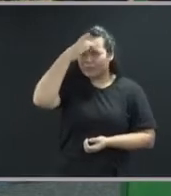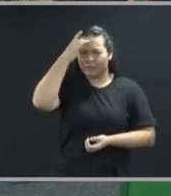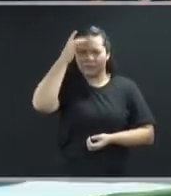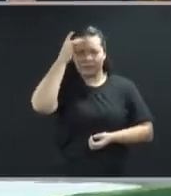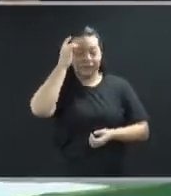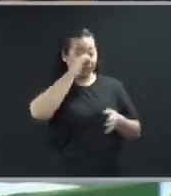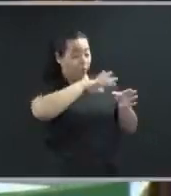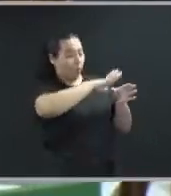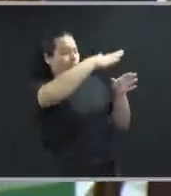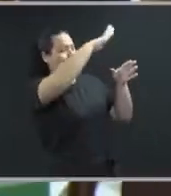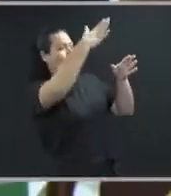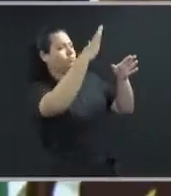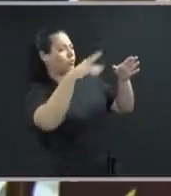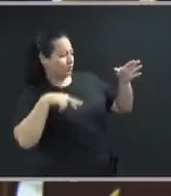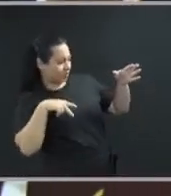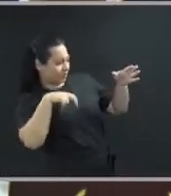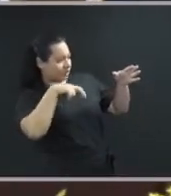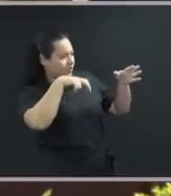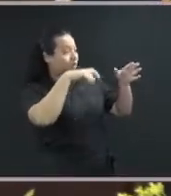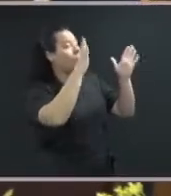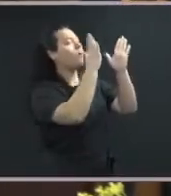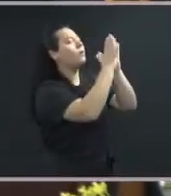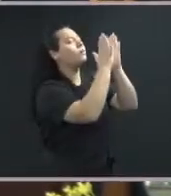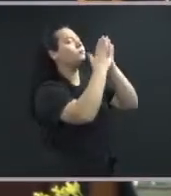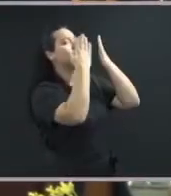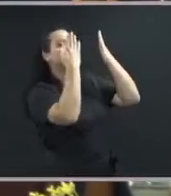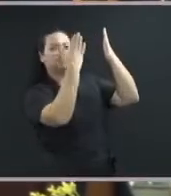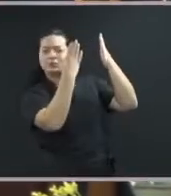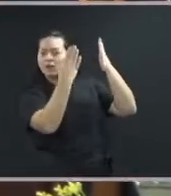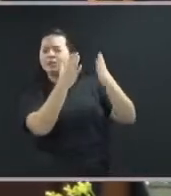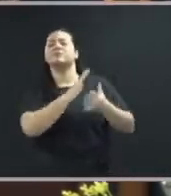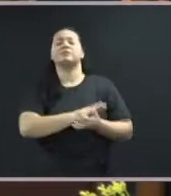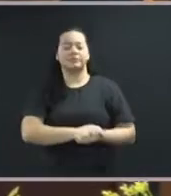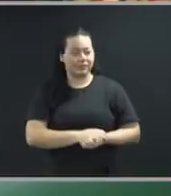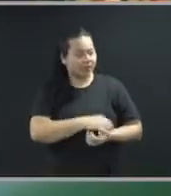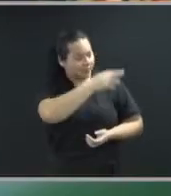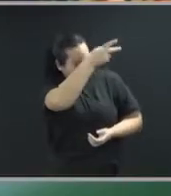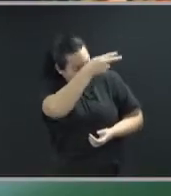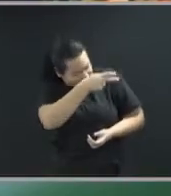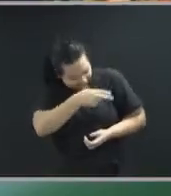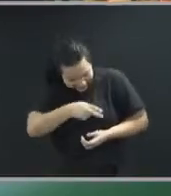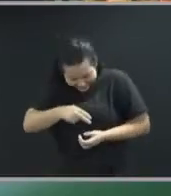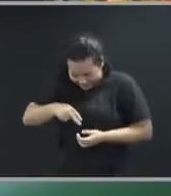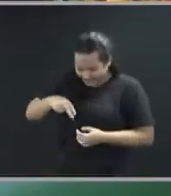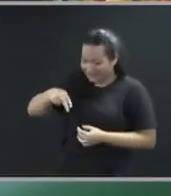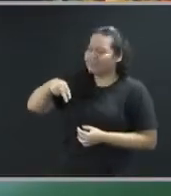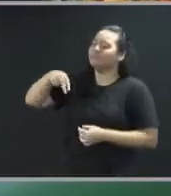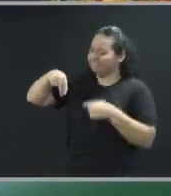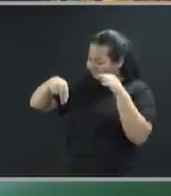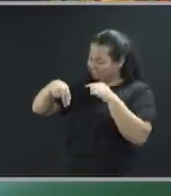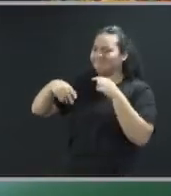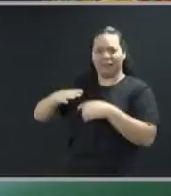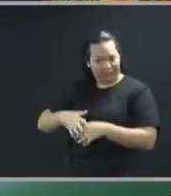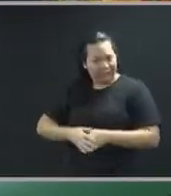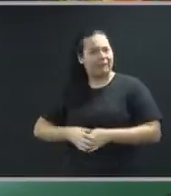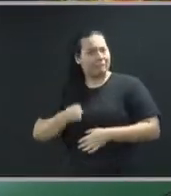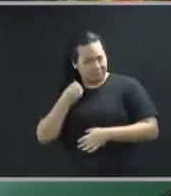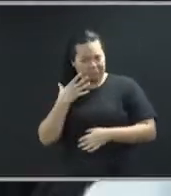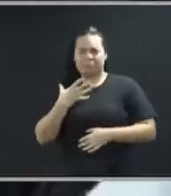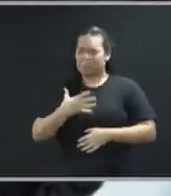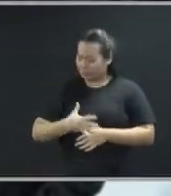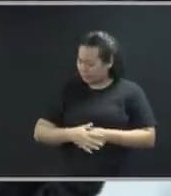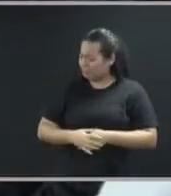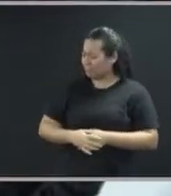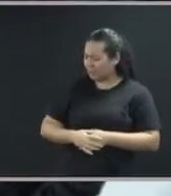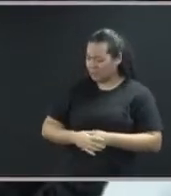meu, é que o Espírito achou lugar no vaso. O vaso está limpo, o vaso está em condições. Aí, meu irmão, expulsou o